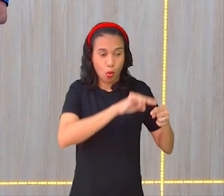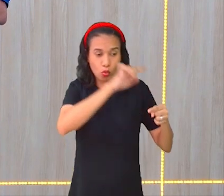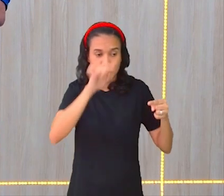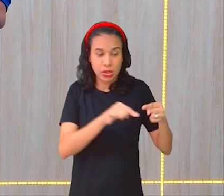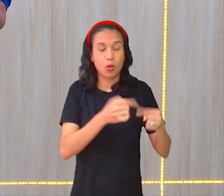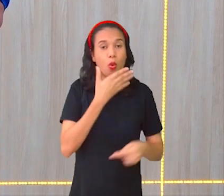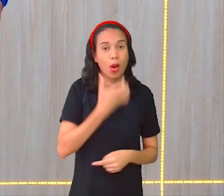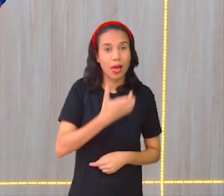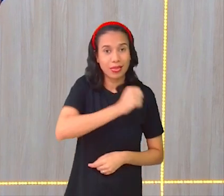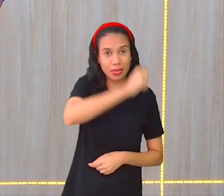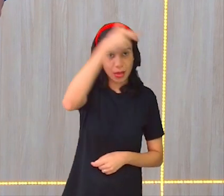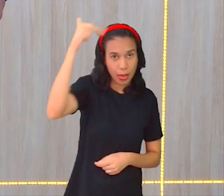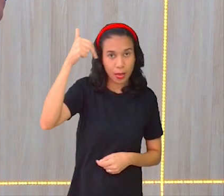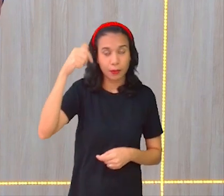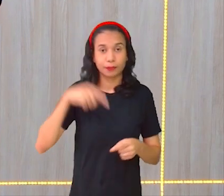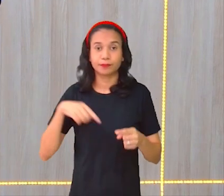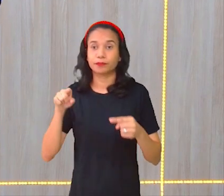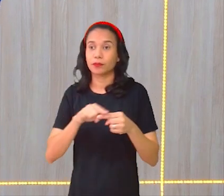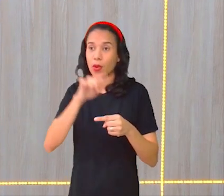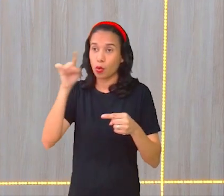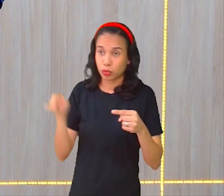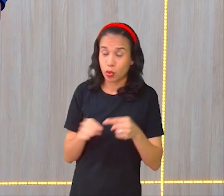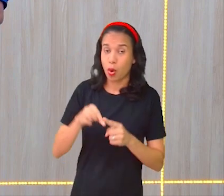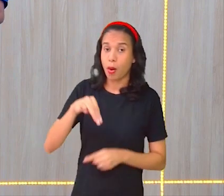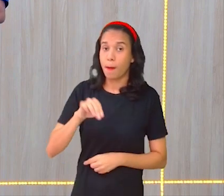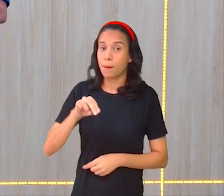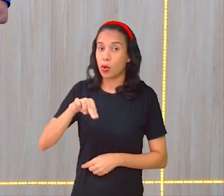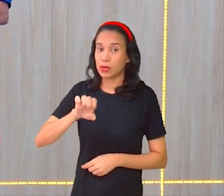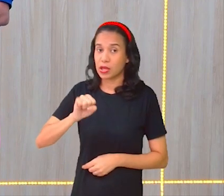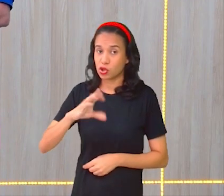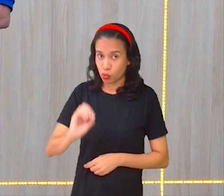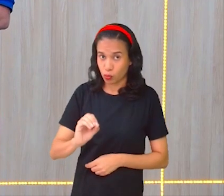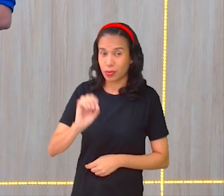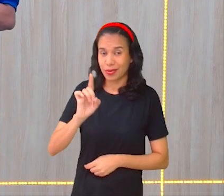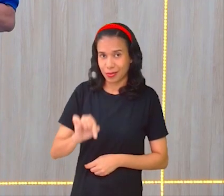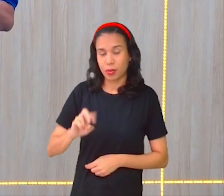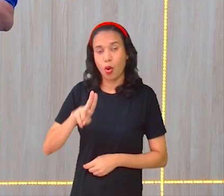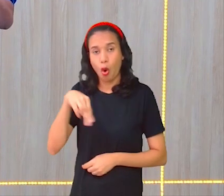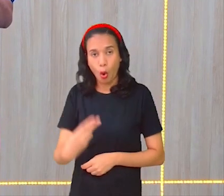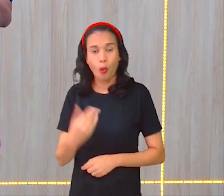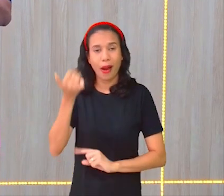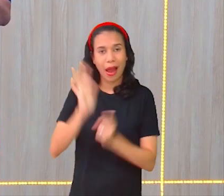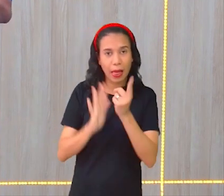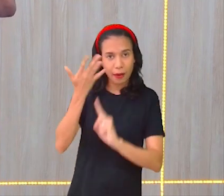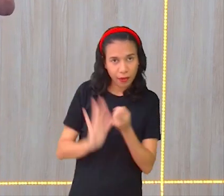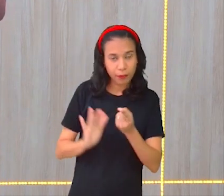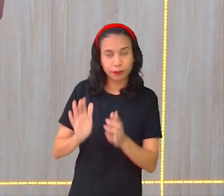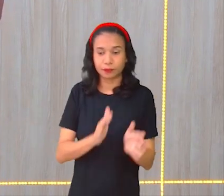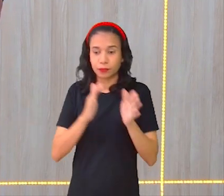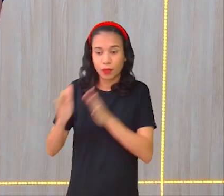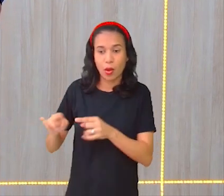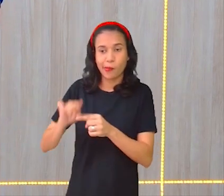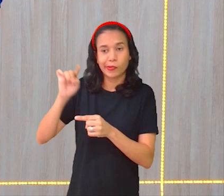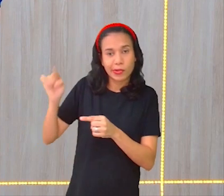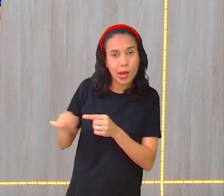natalino, o ciclo chamado de momesco ou carnavalesco e o ciclo junino. Então, todas